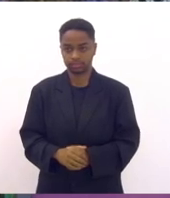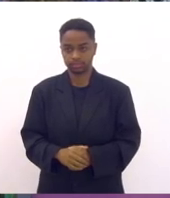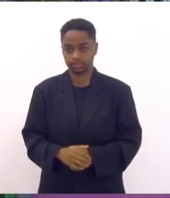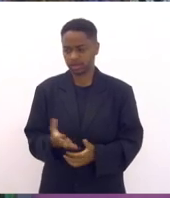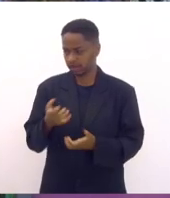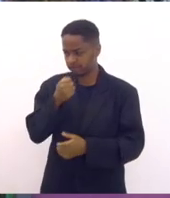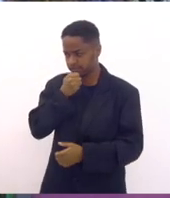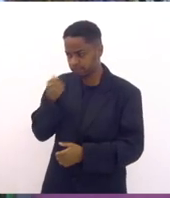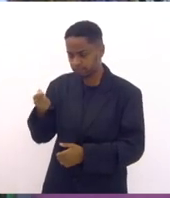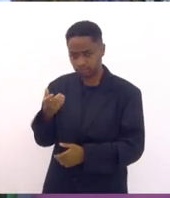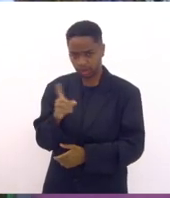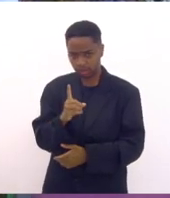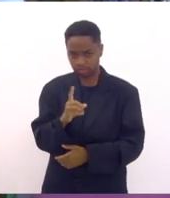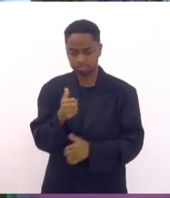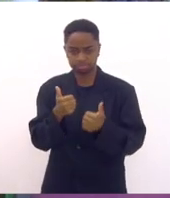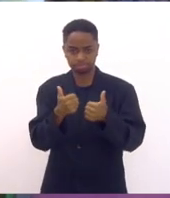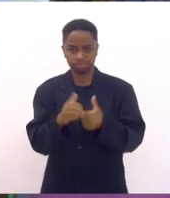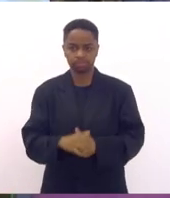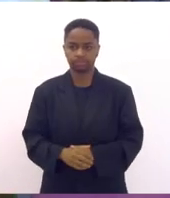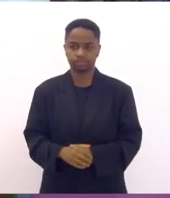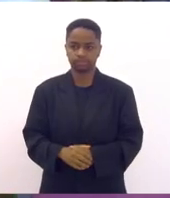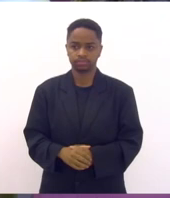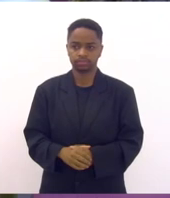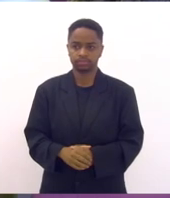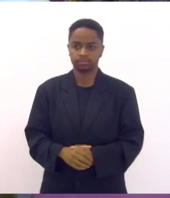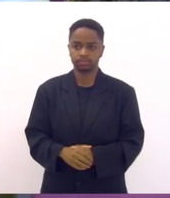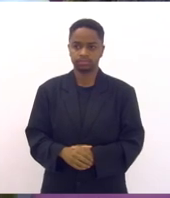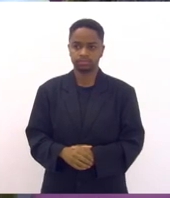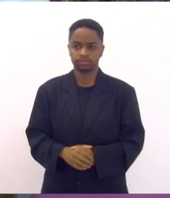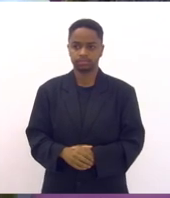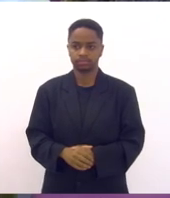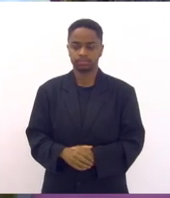estamos livre Dr Iório